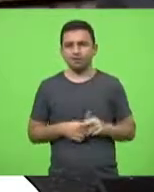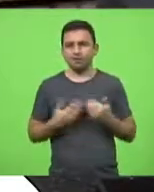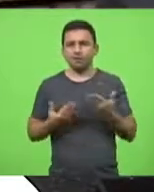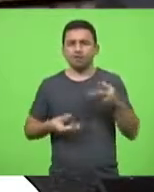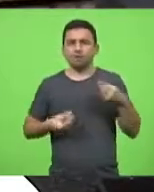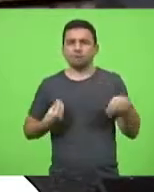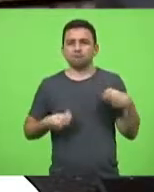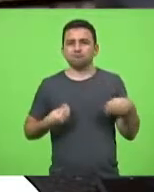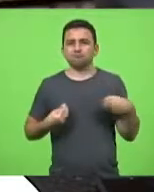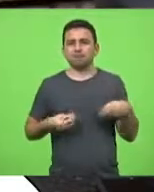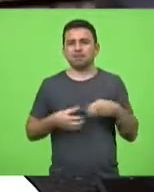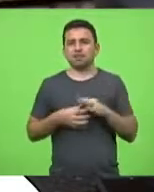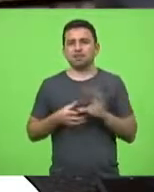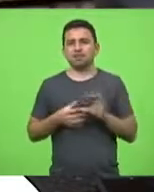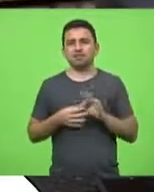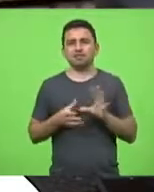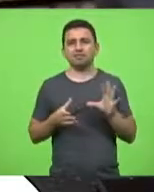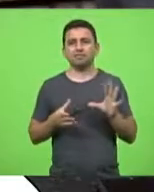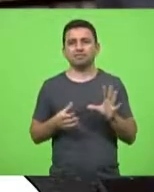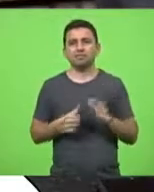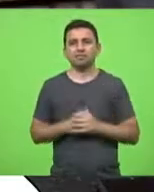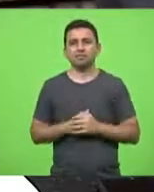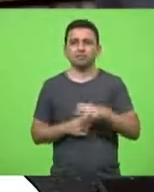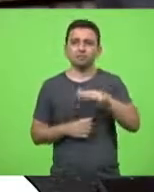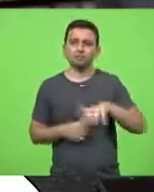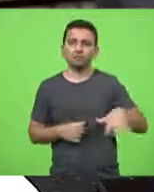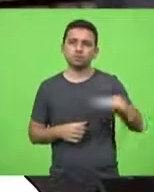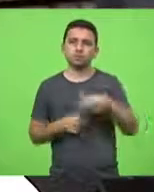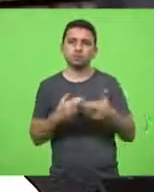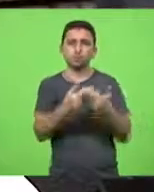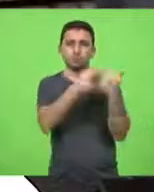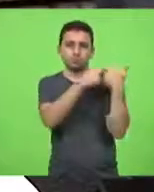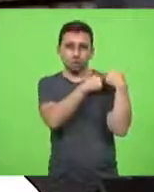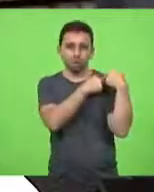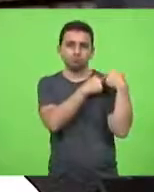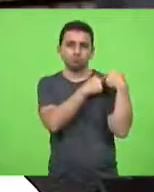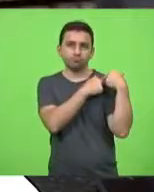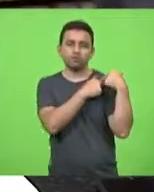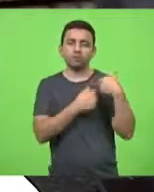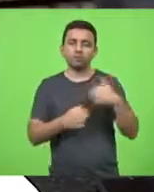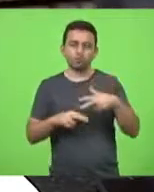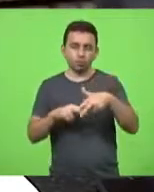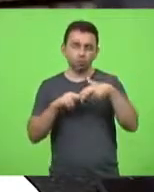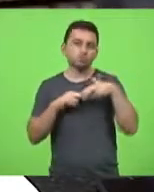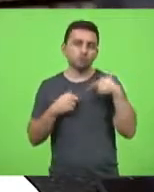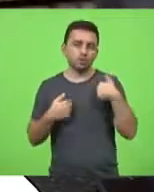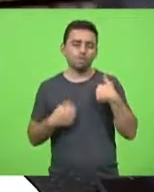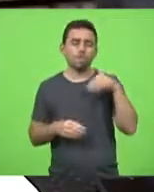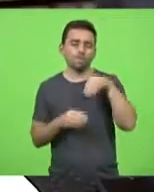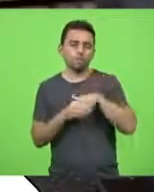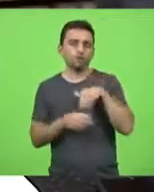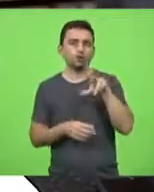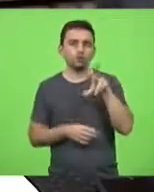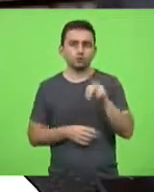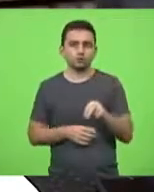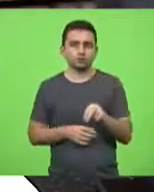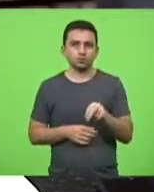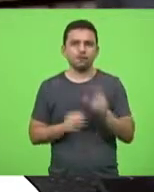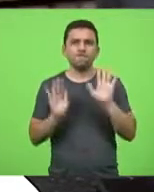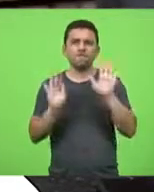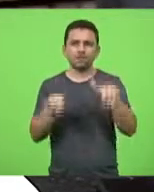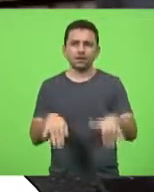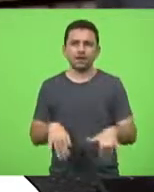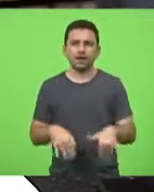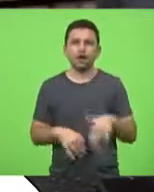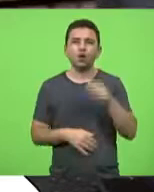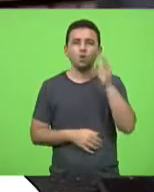flexibiliza justamente os parâmetros de responsabilidade fiscal. Então, por isso, eu votei contrário. E só para finalizar, é muito